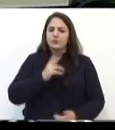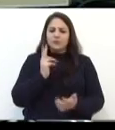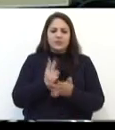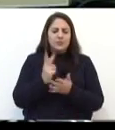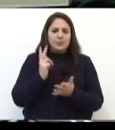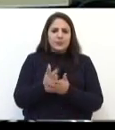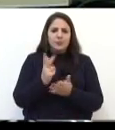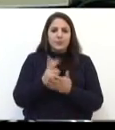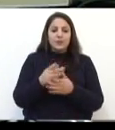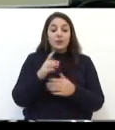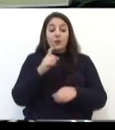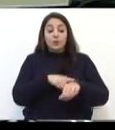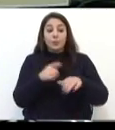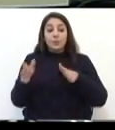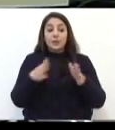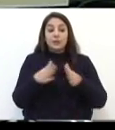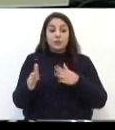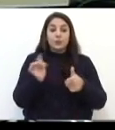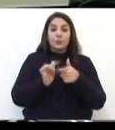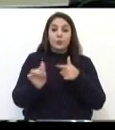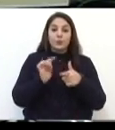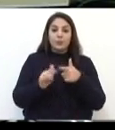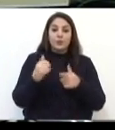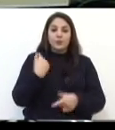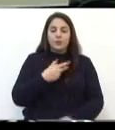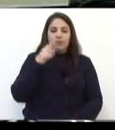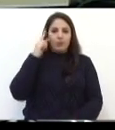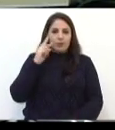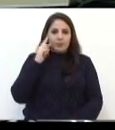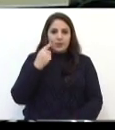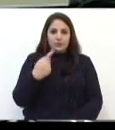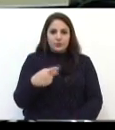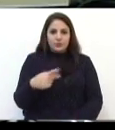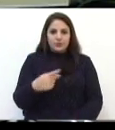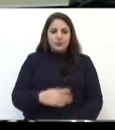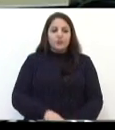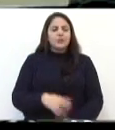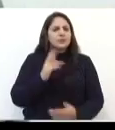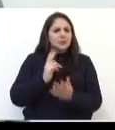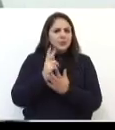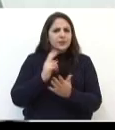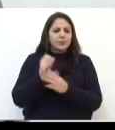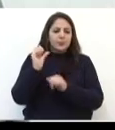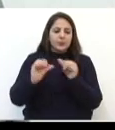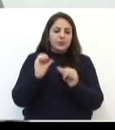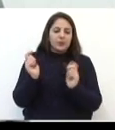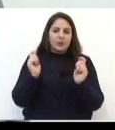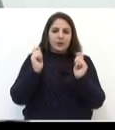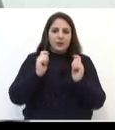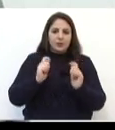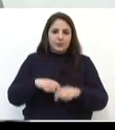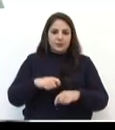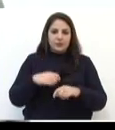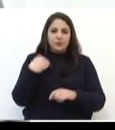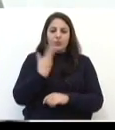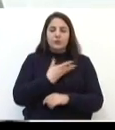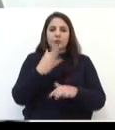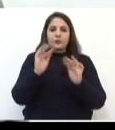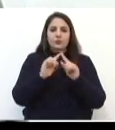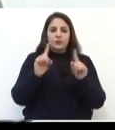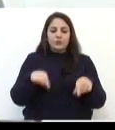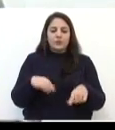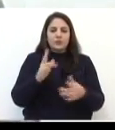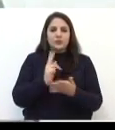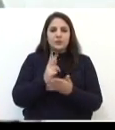desde sempre, não é na época de crise que a gente deve lembrar disso. Tem que sempre estar atualizando, capacitando os